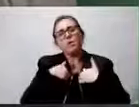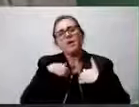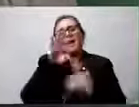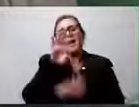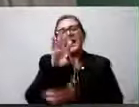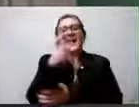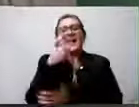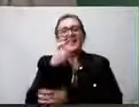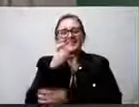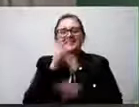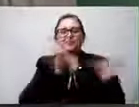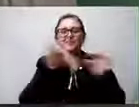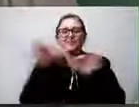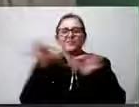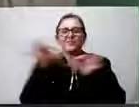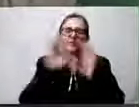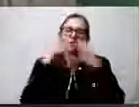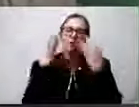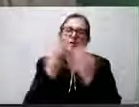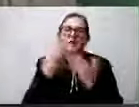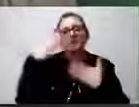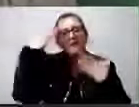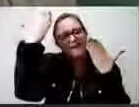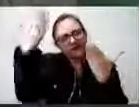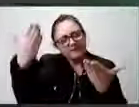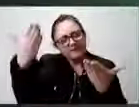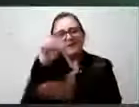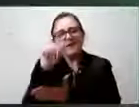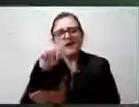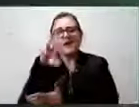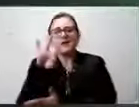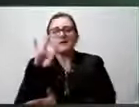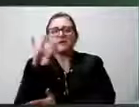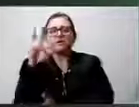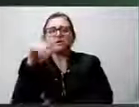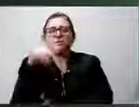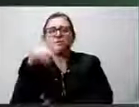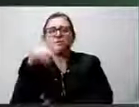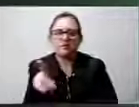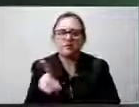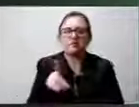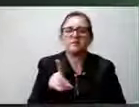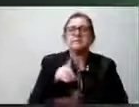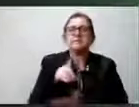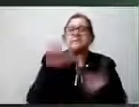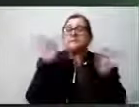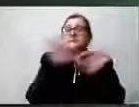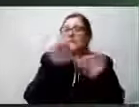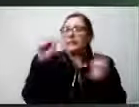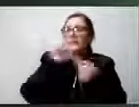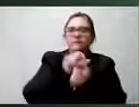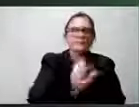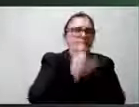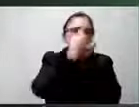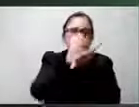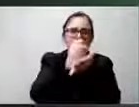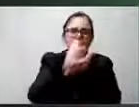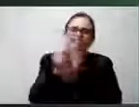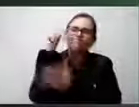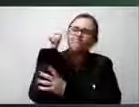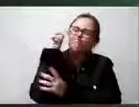ex-organizadora de congresso, agradeço, né, a ArtMed, porque a gente não faz nada sem apoio. É muito difícil a gente conseguir